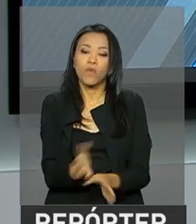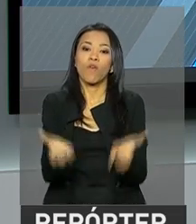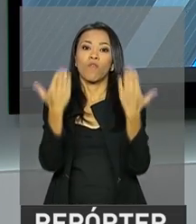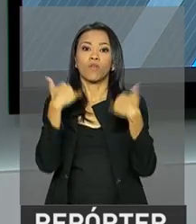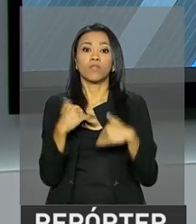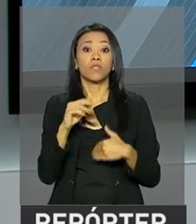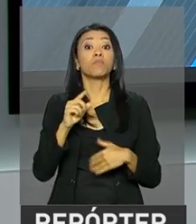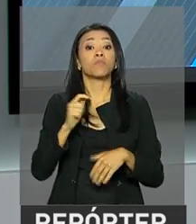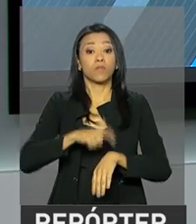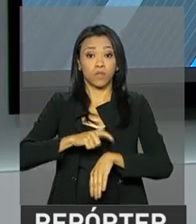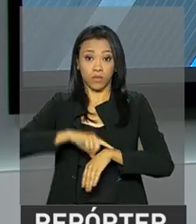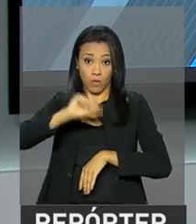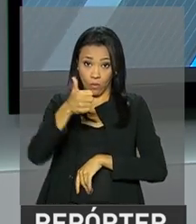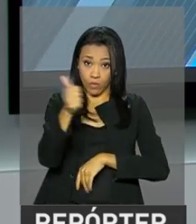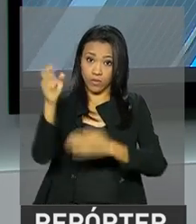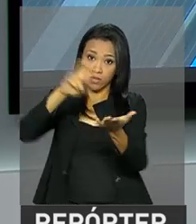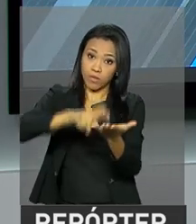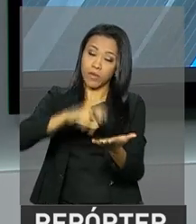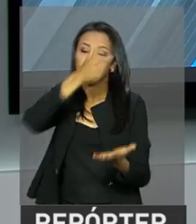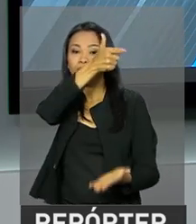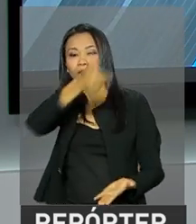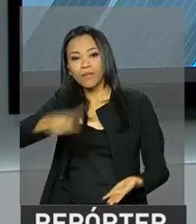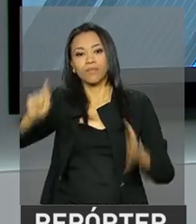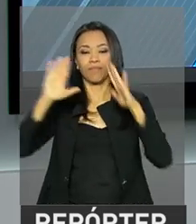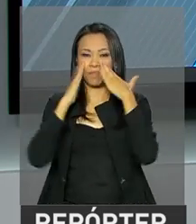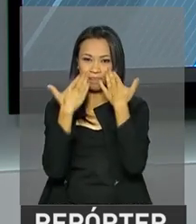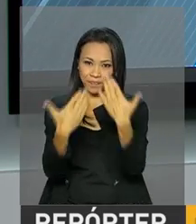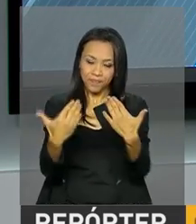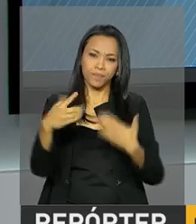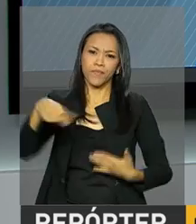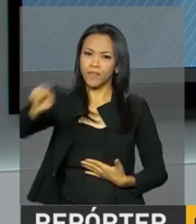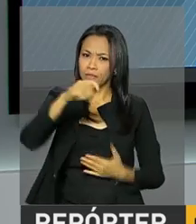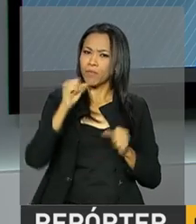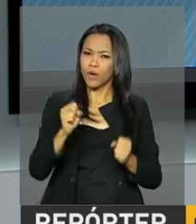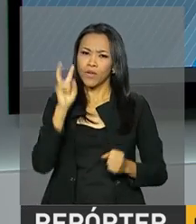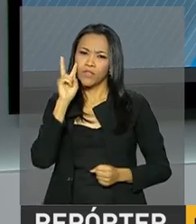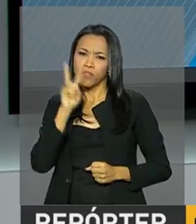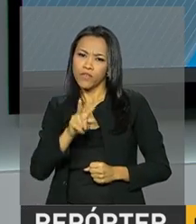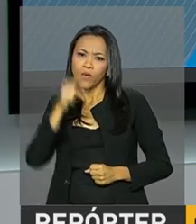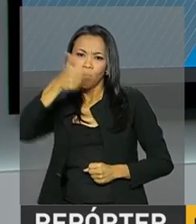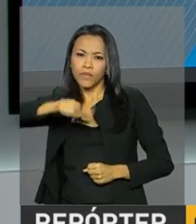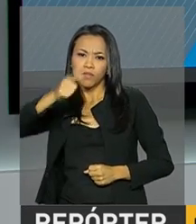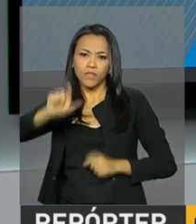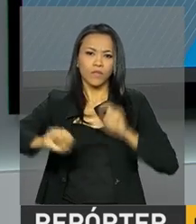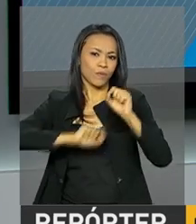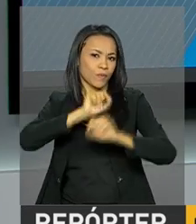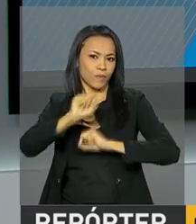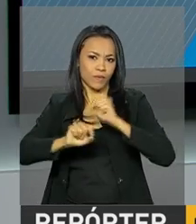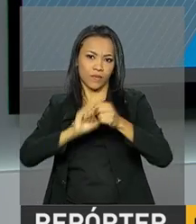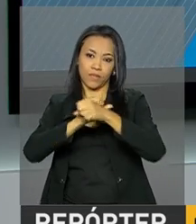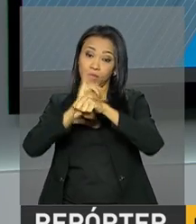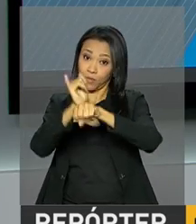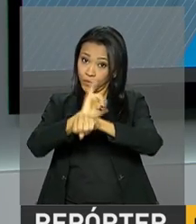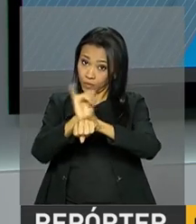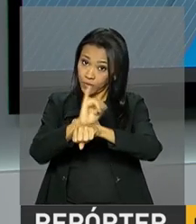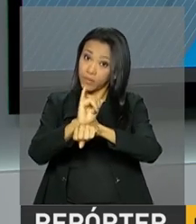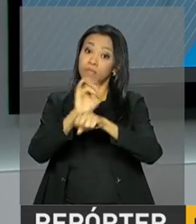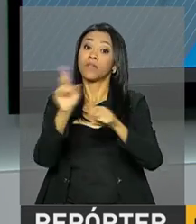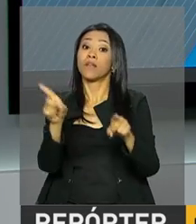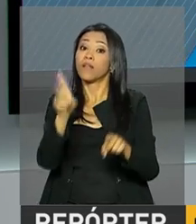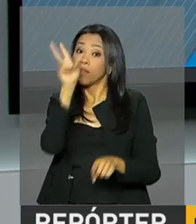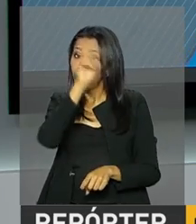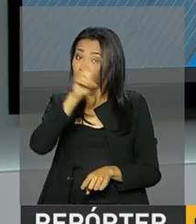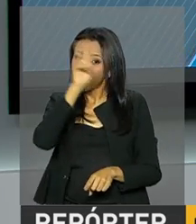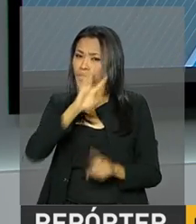voltamos às 11 da manhã na nossa próxima edição você pode rever as nossas reportagens no youtube lembrando que